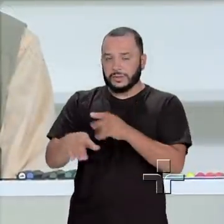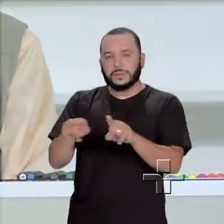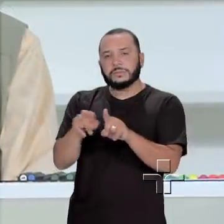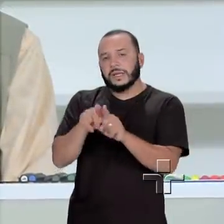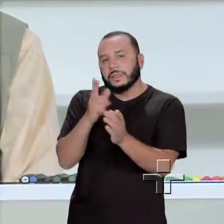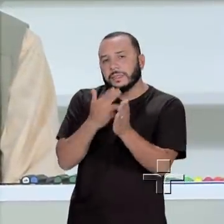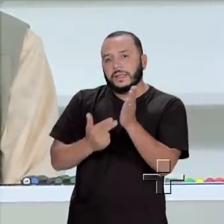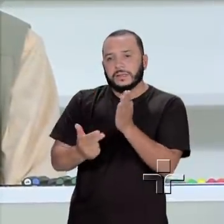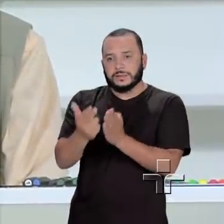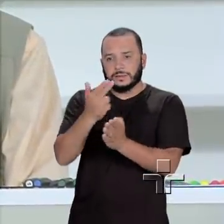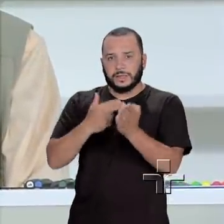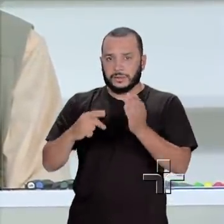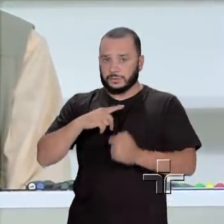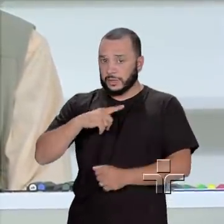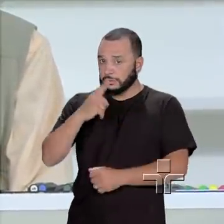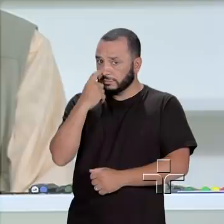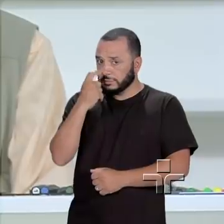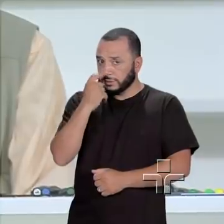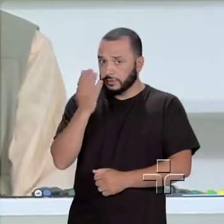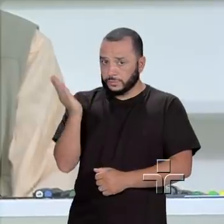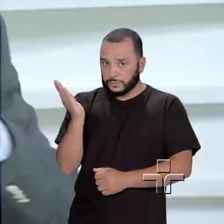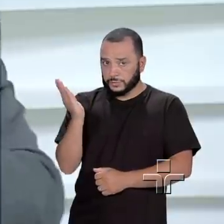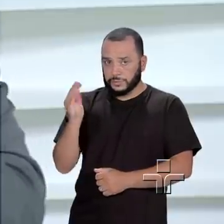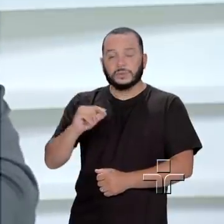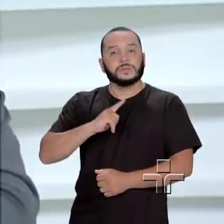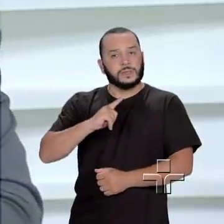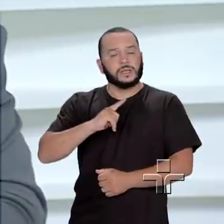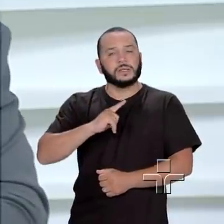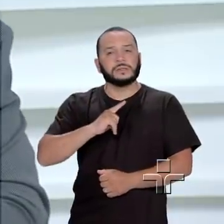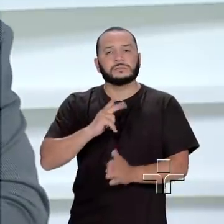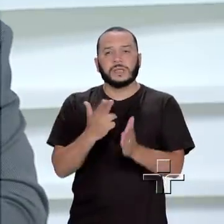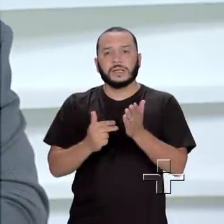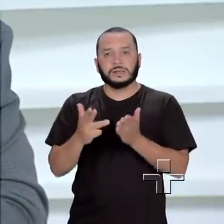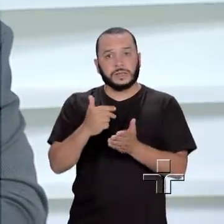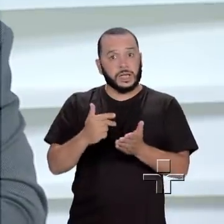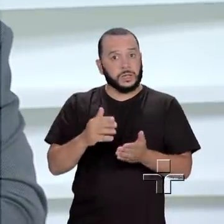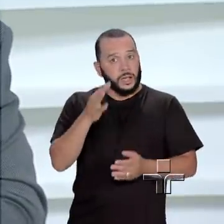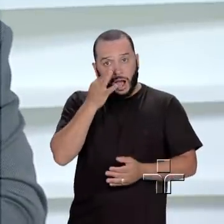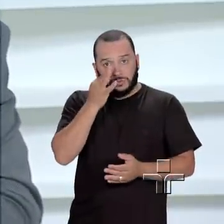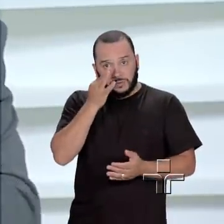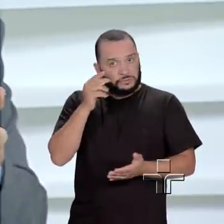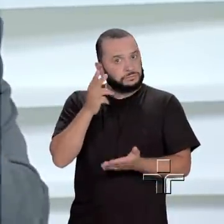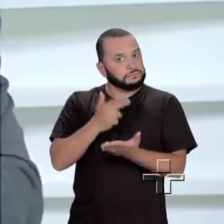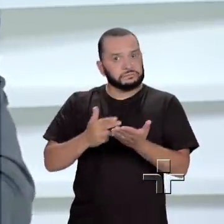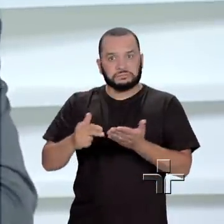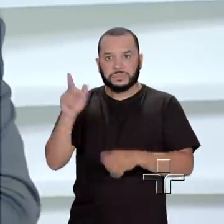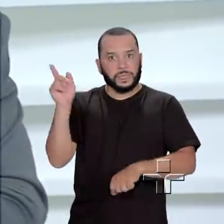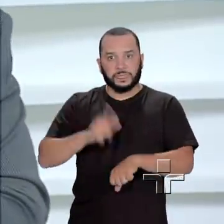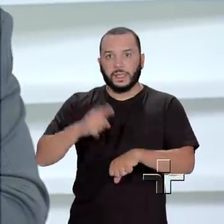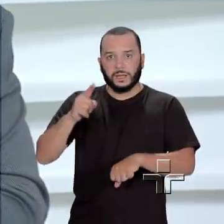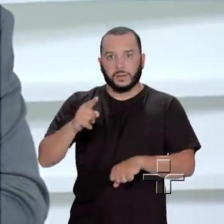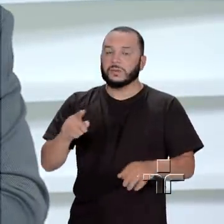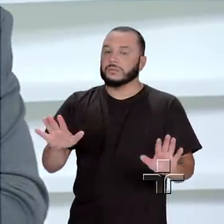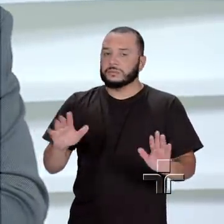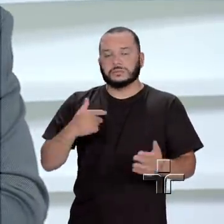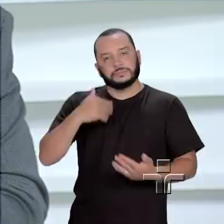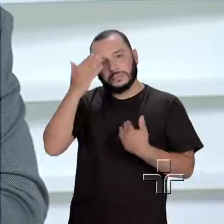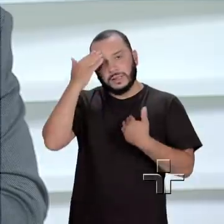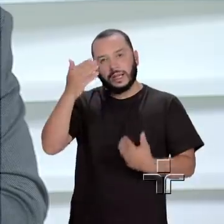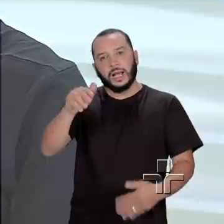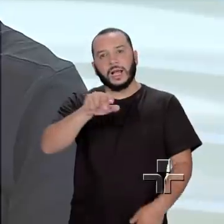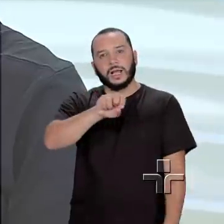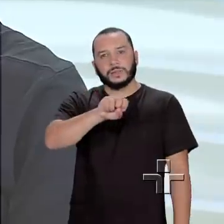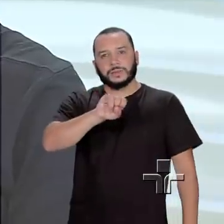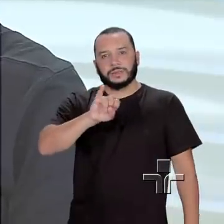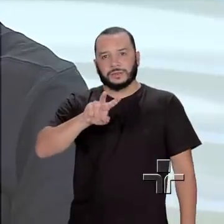nosso cartunista Paulo Caruso, com desenhos feitos em tempo real. Muito obrigado, Silvio, por aceitar o